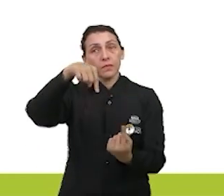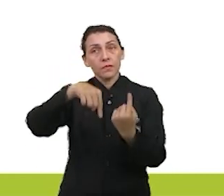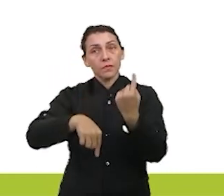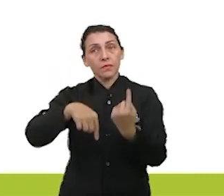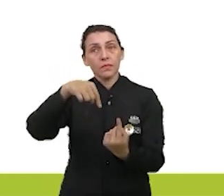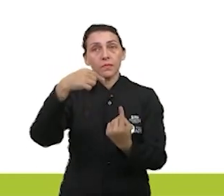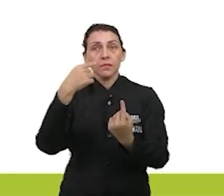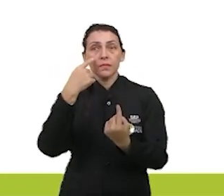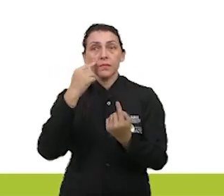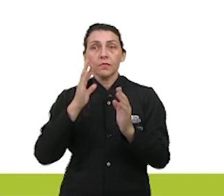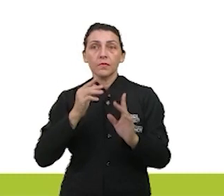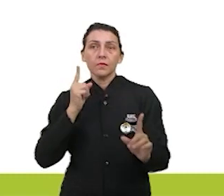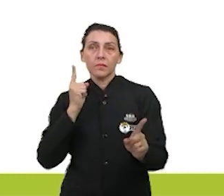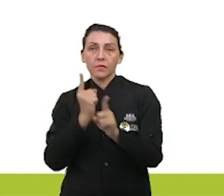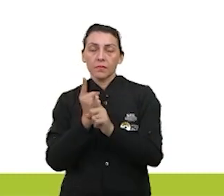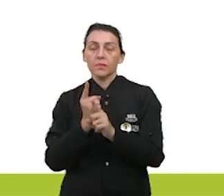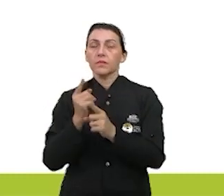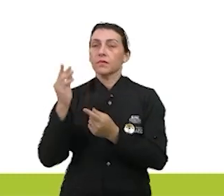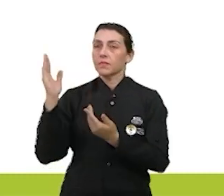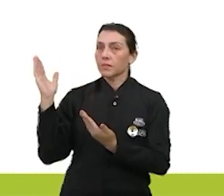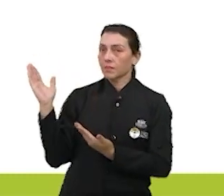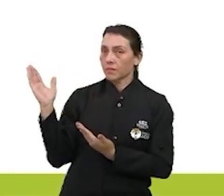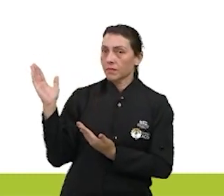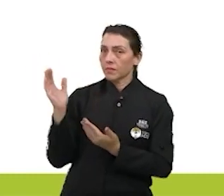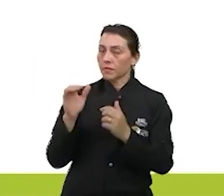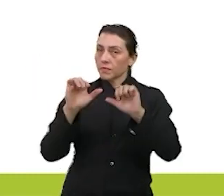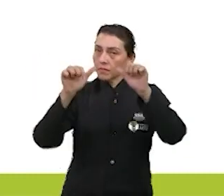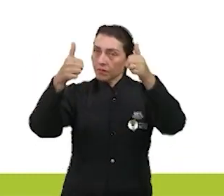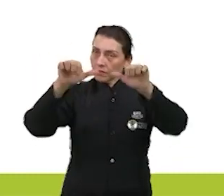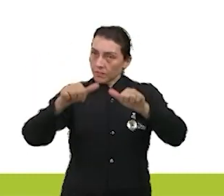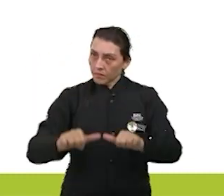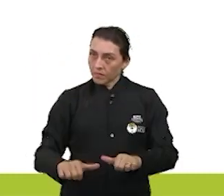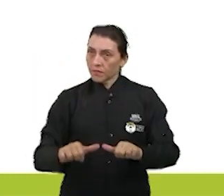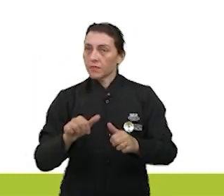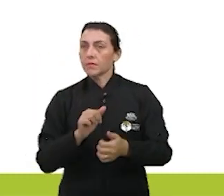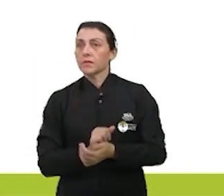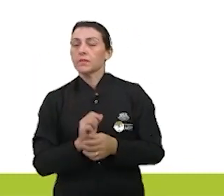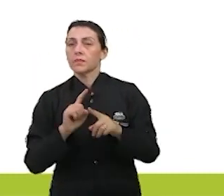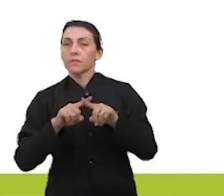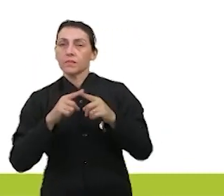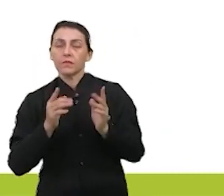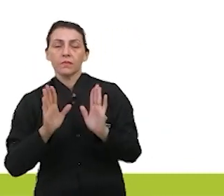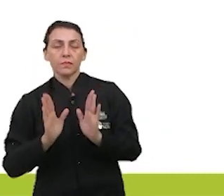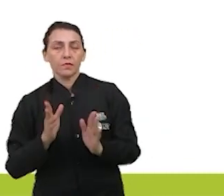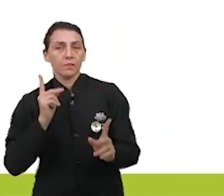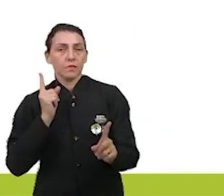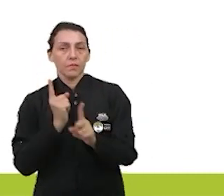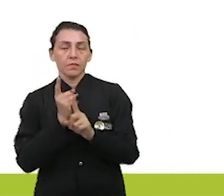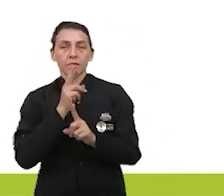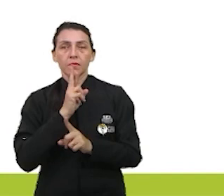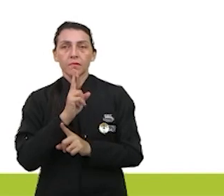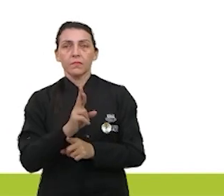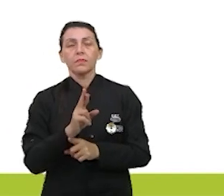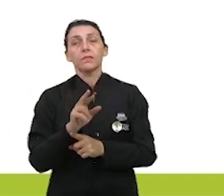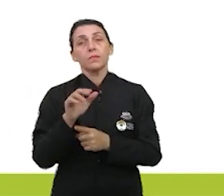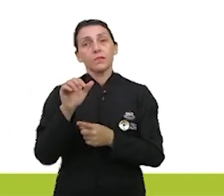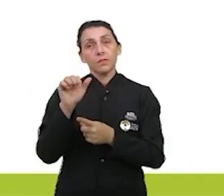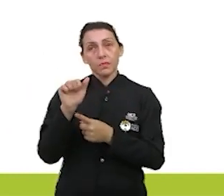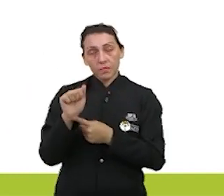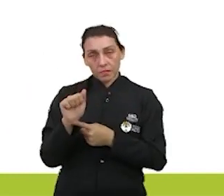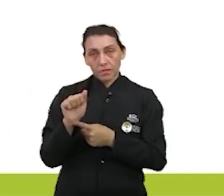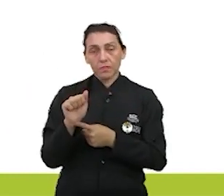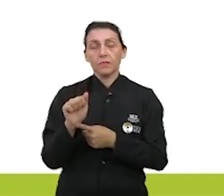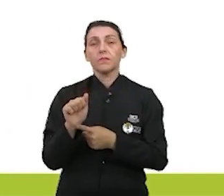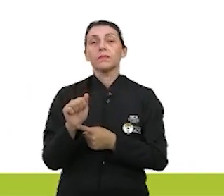então de cara a gente achou a resposta. A gente vai analisar as outras questões, mas de cara a gente achou a resposta, porque o meu A está em série